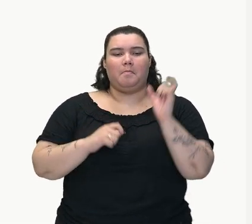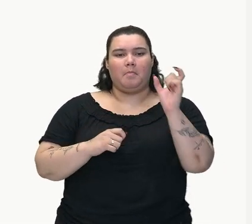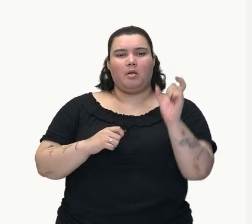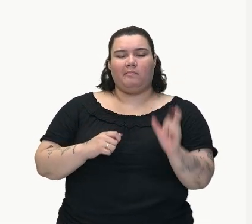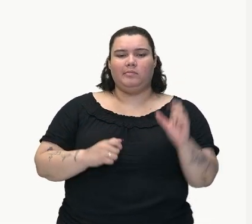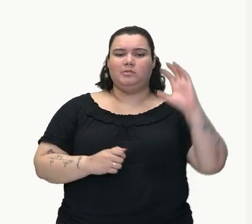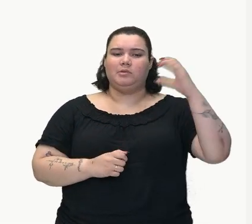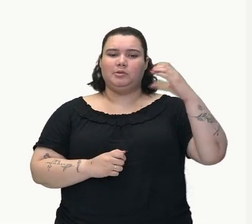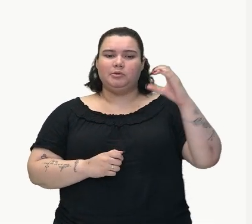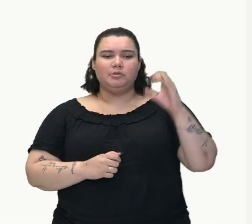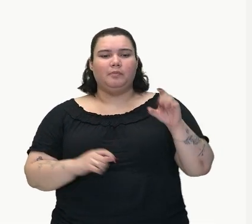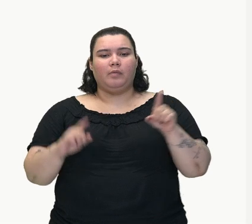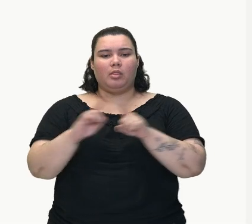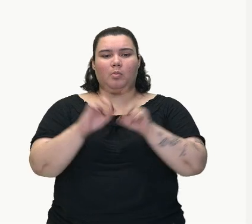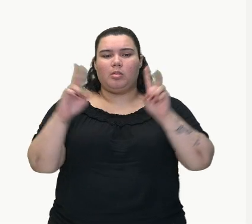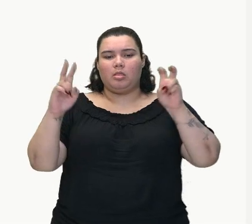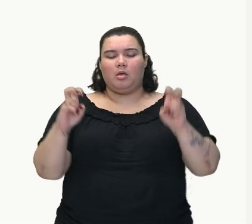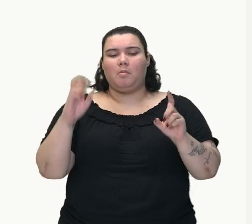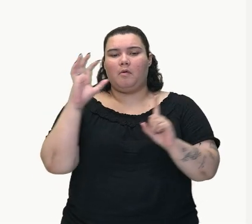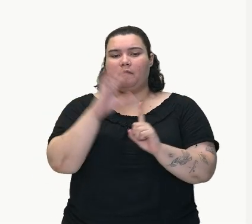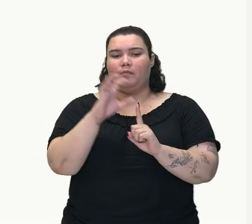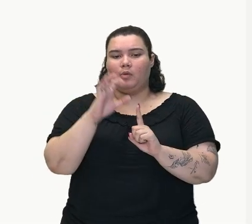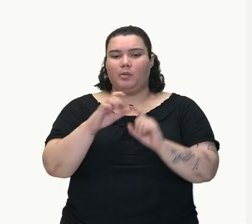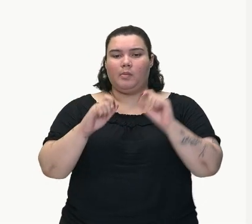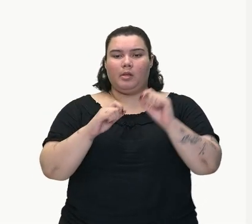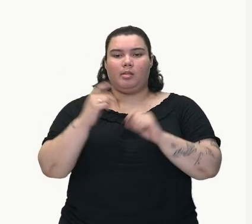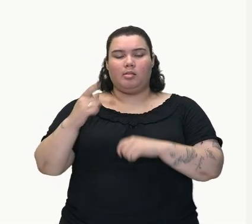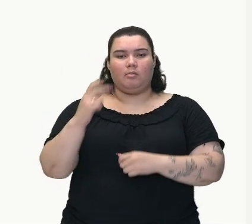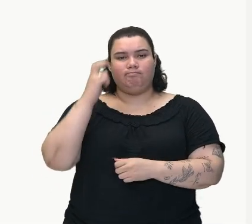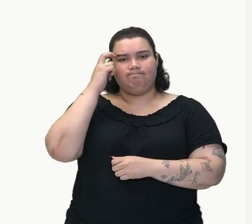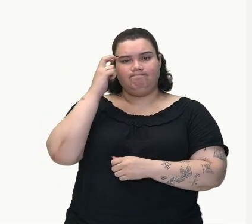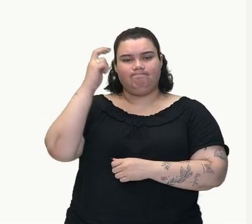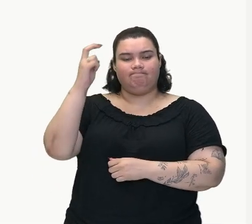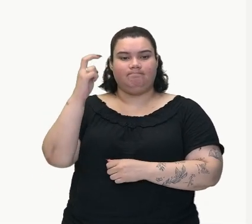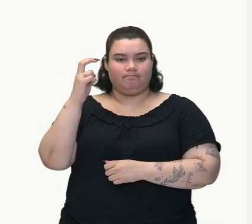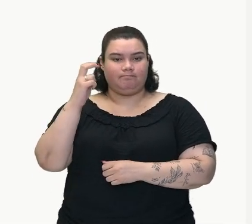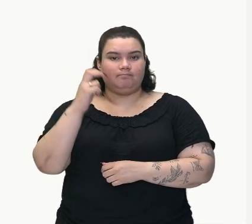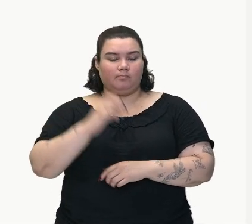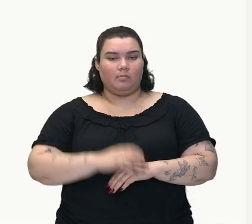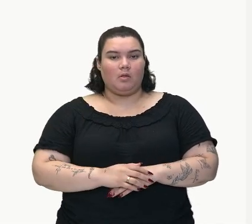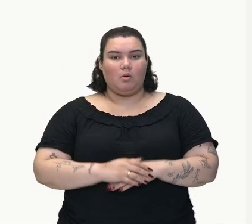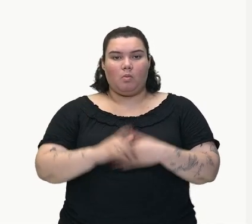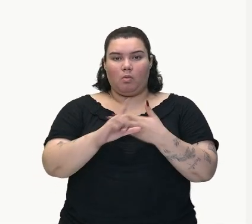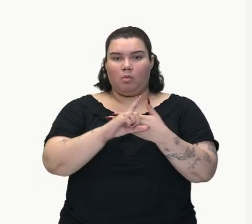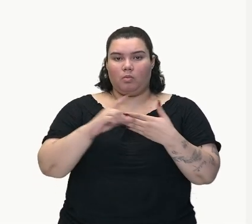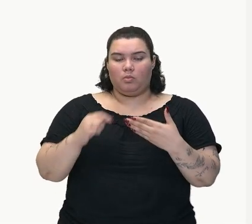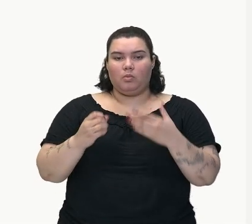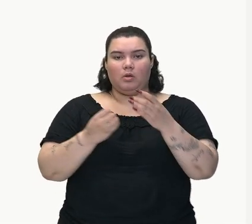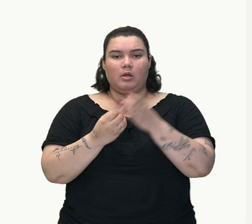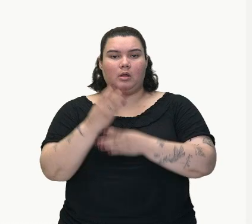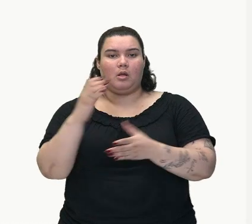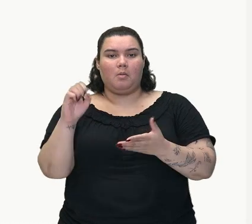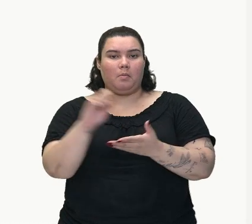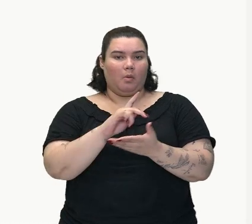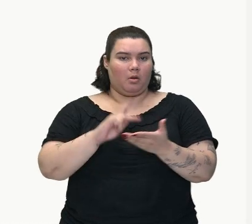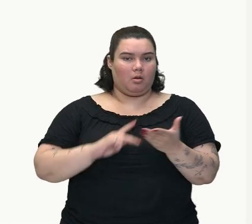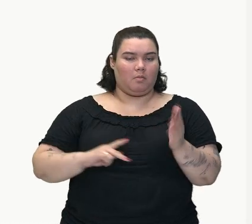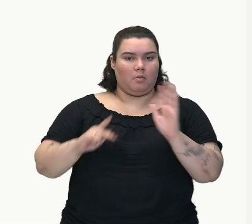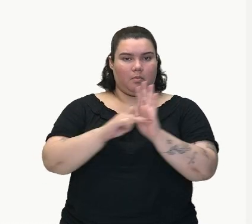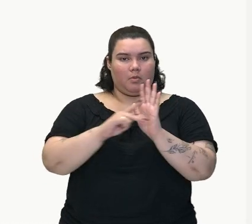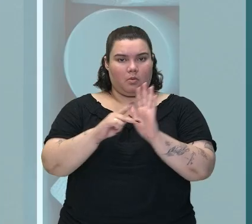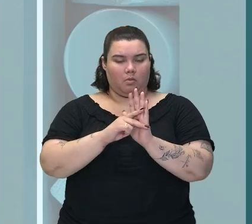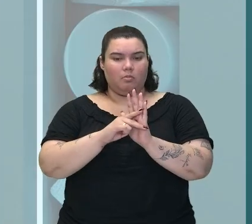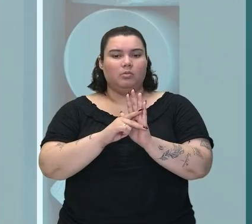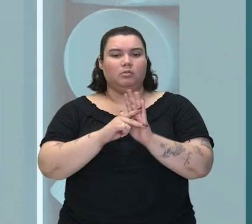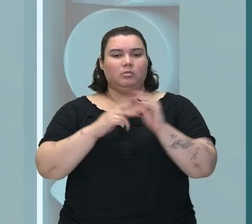multiplicidade intelectual. Então percebo que esse autor se destaca exatamente na produção de poemas, e ao se